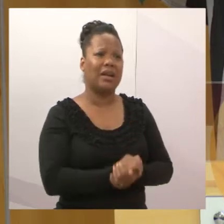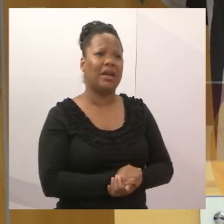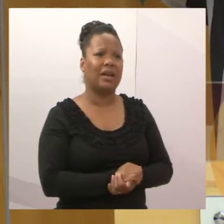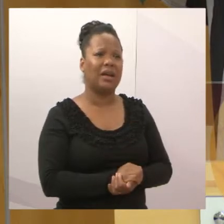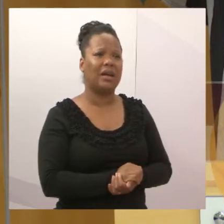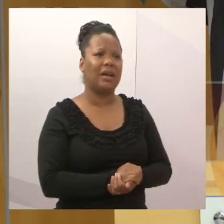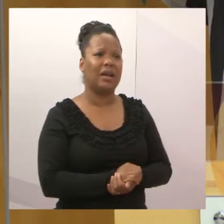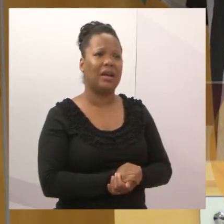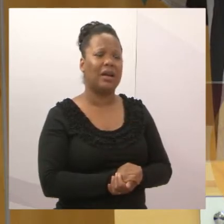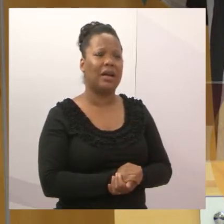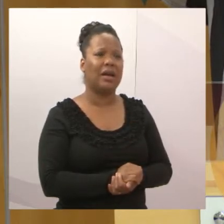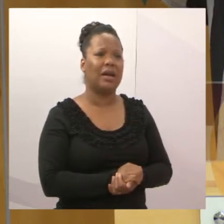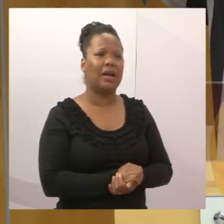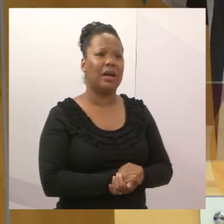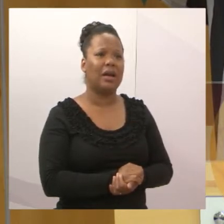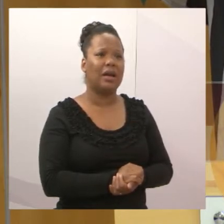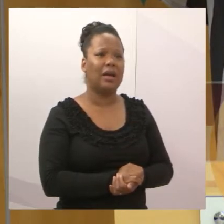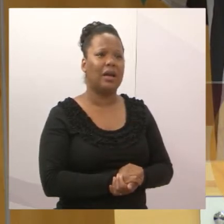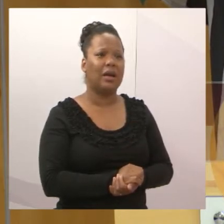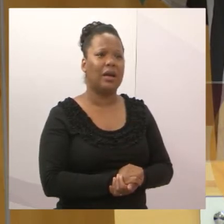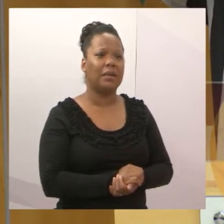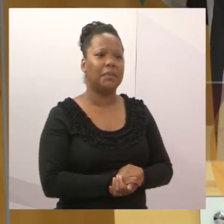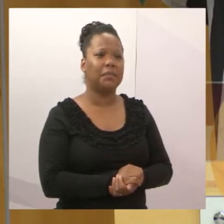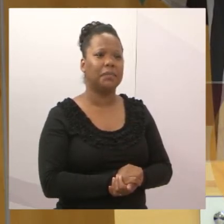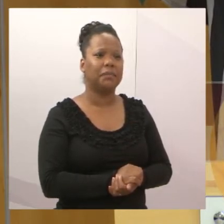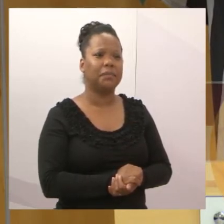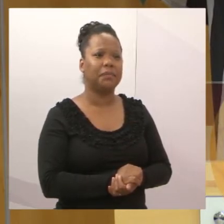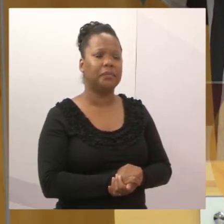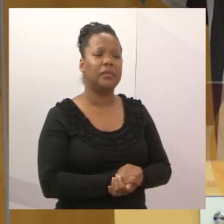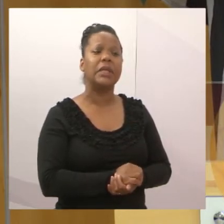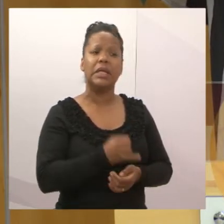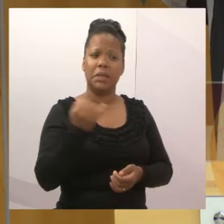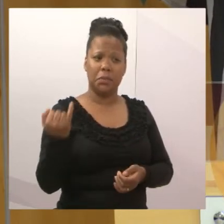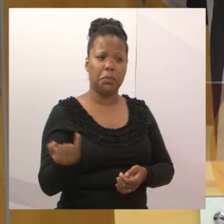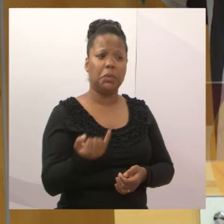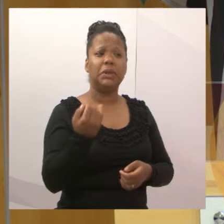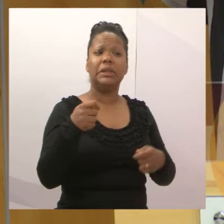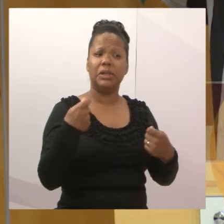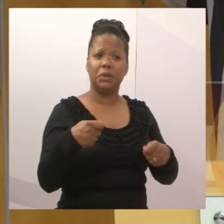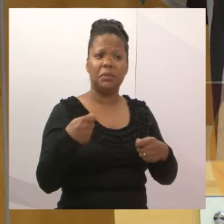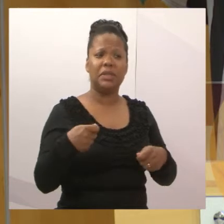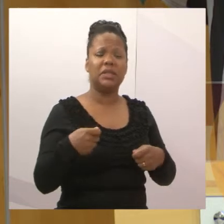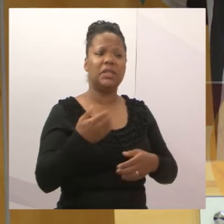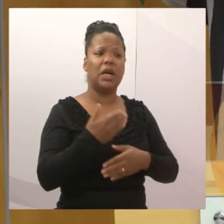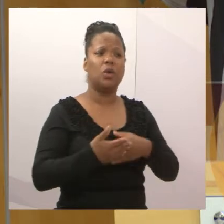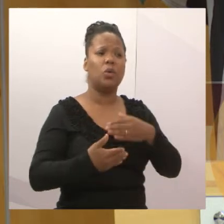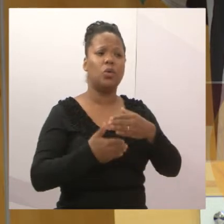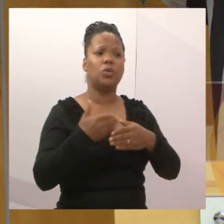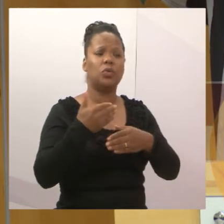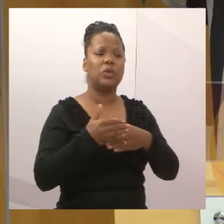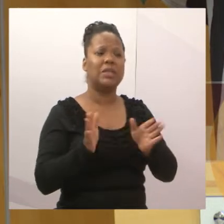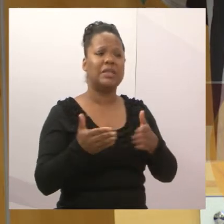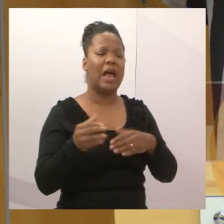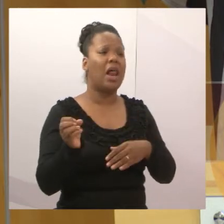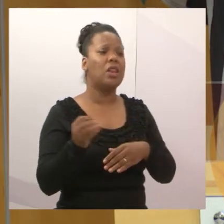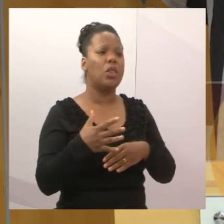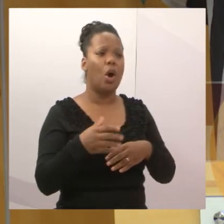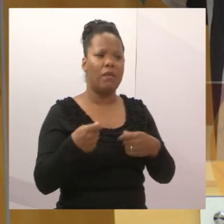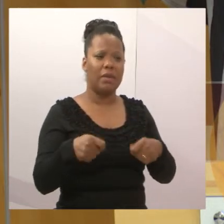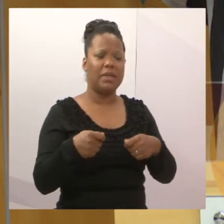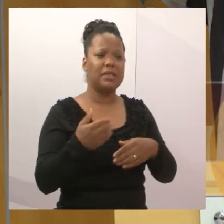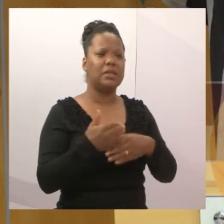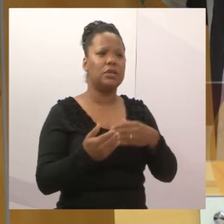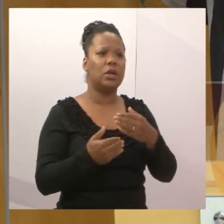a paciente ali acaba esperando. Então, eu acho que isso é de suma importância para o município. Vou